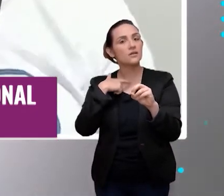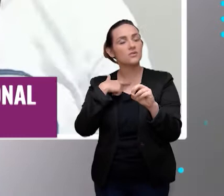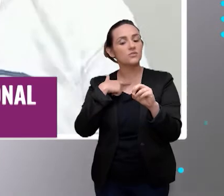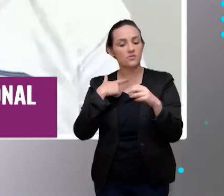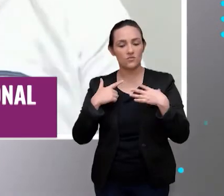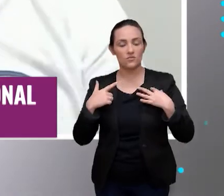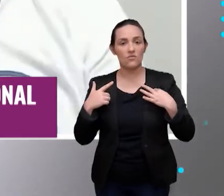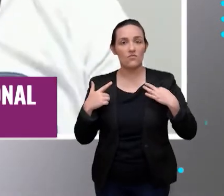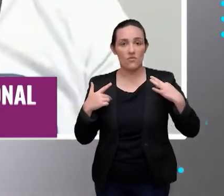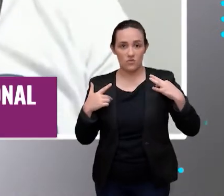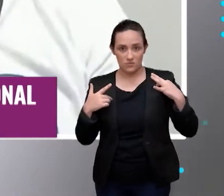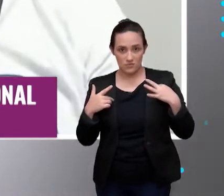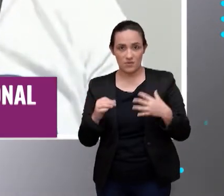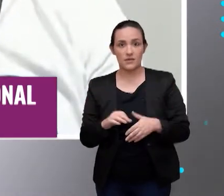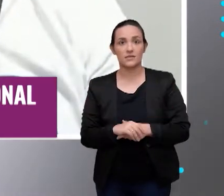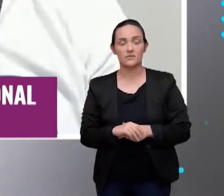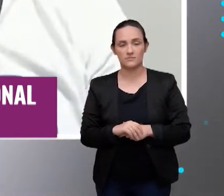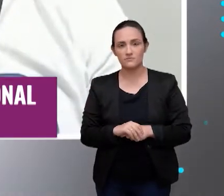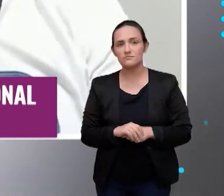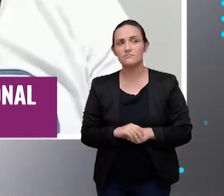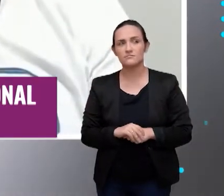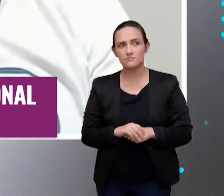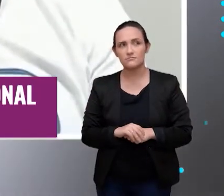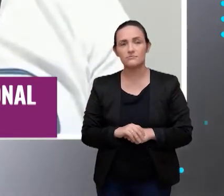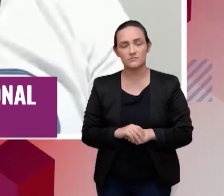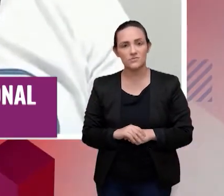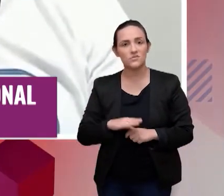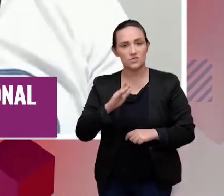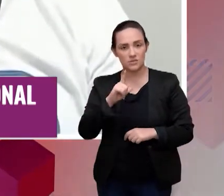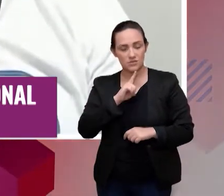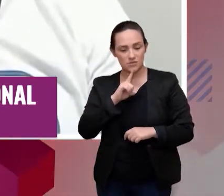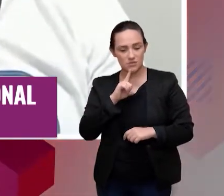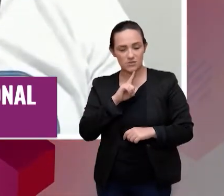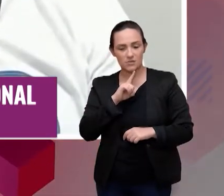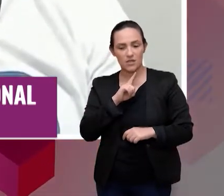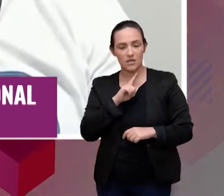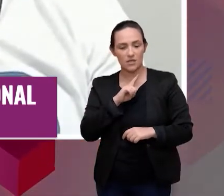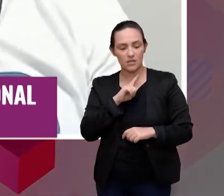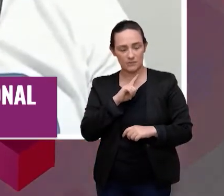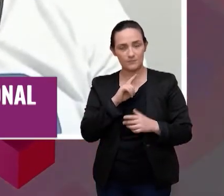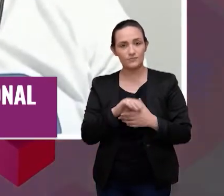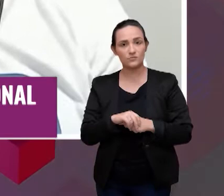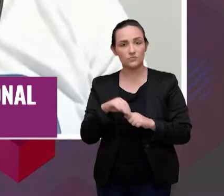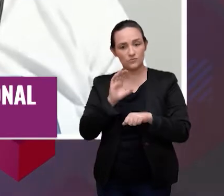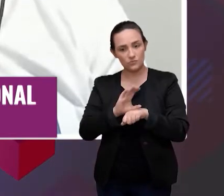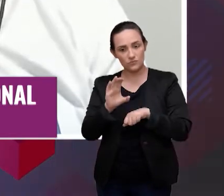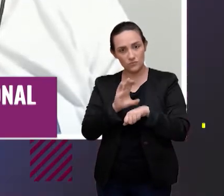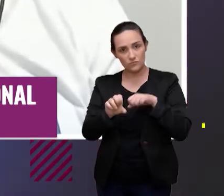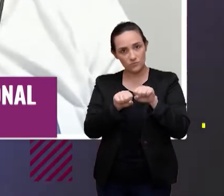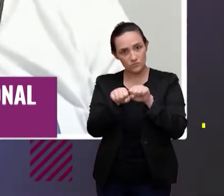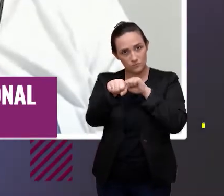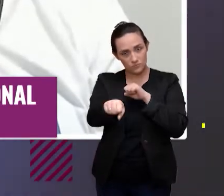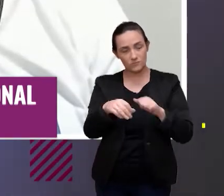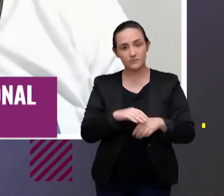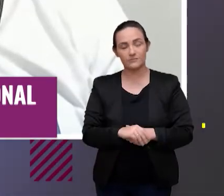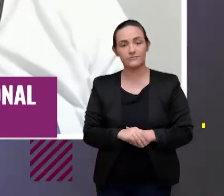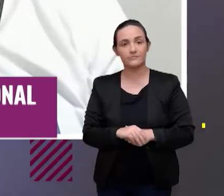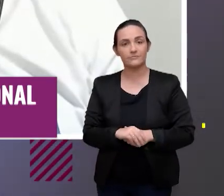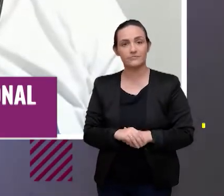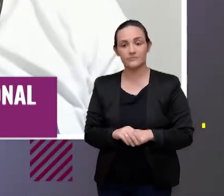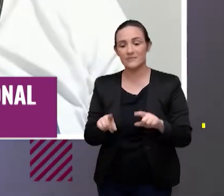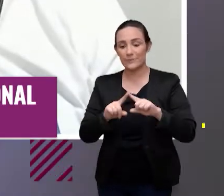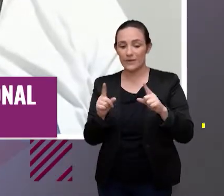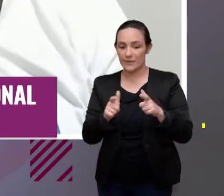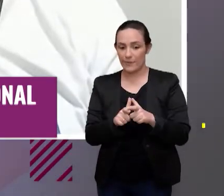2 vezes por ano nós temos curso de formação, porém a maioria desiste. A verdade,